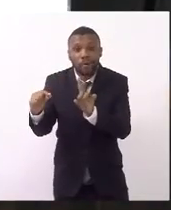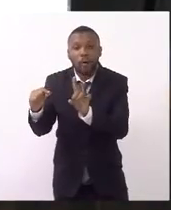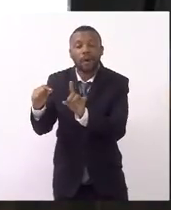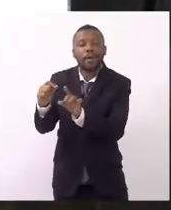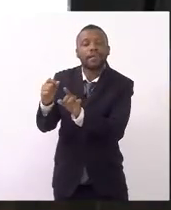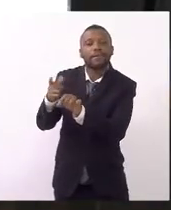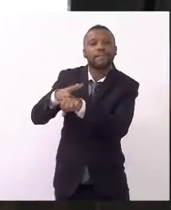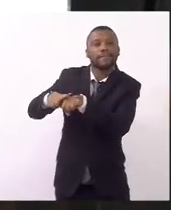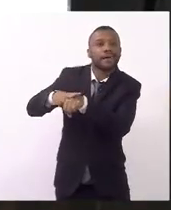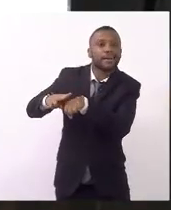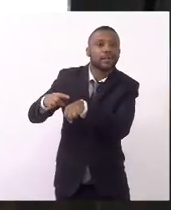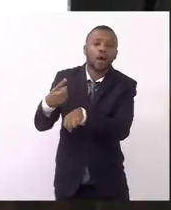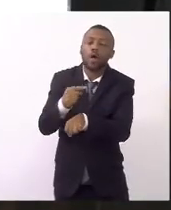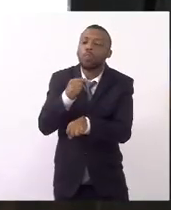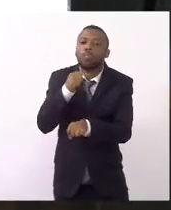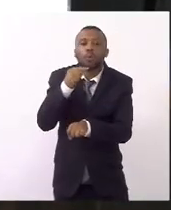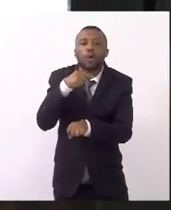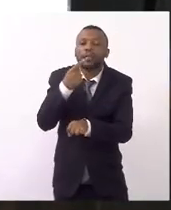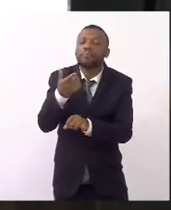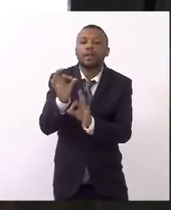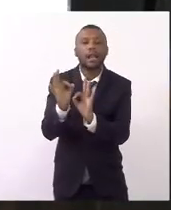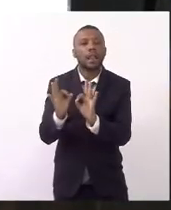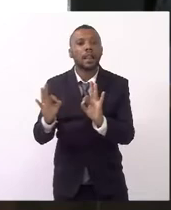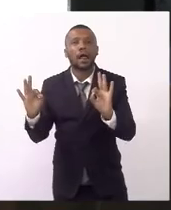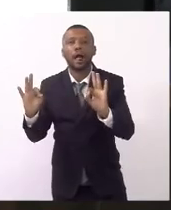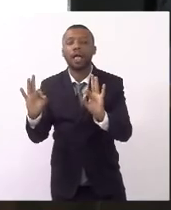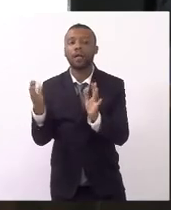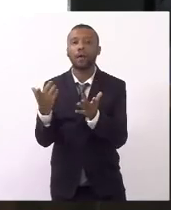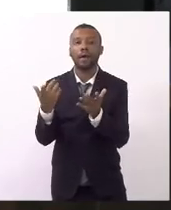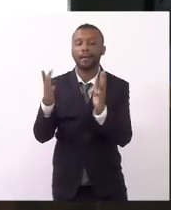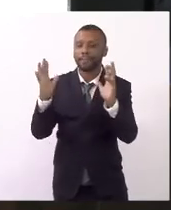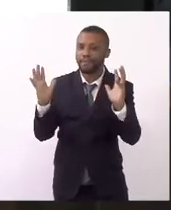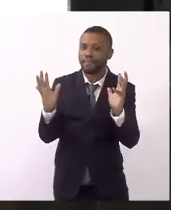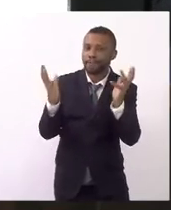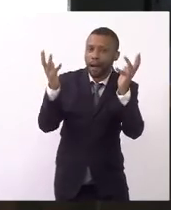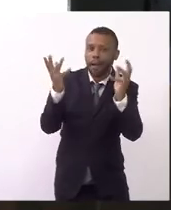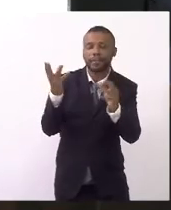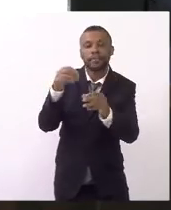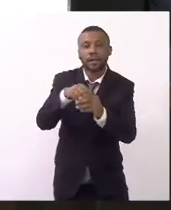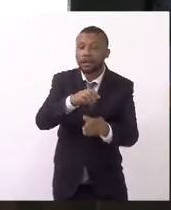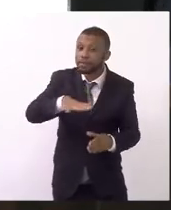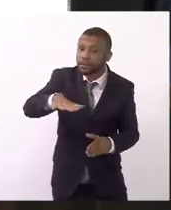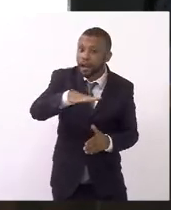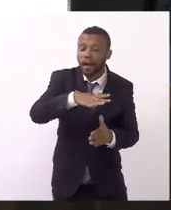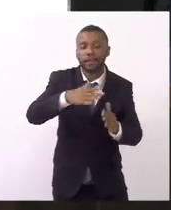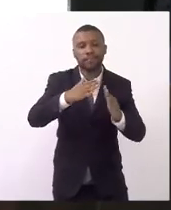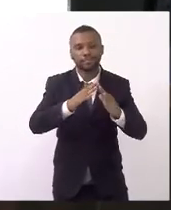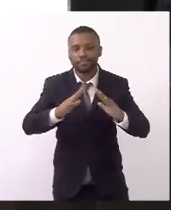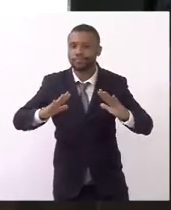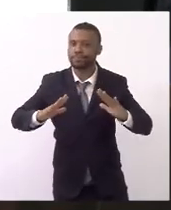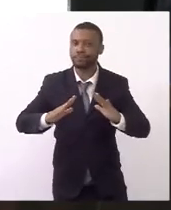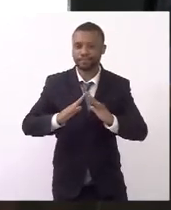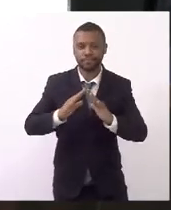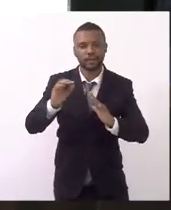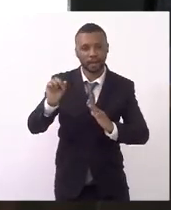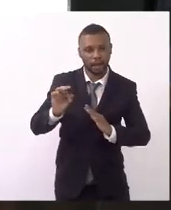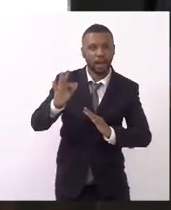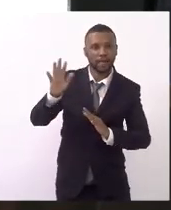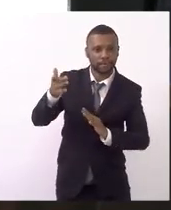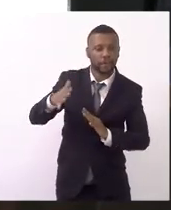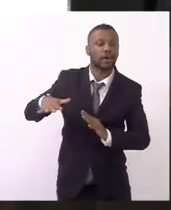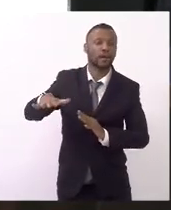não conseguimos qualquer ritual e no campo das religiões de matriz